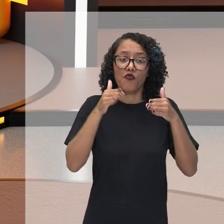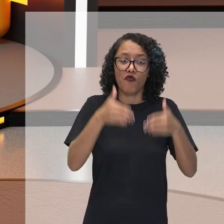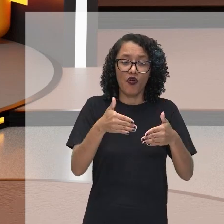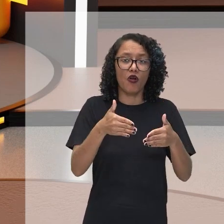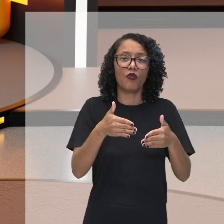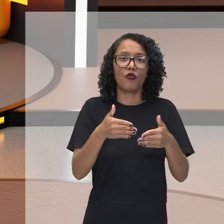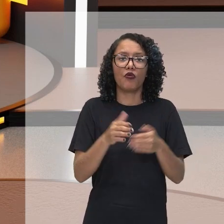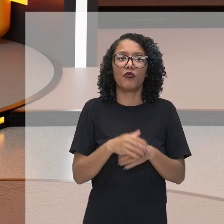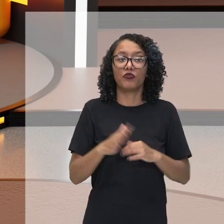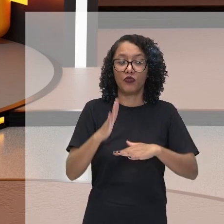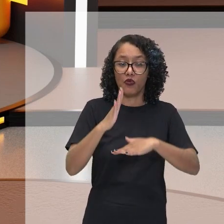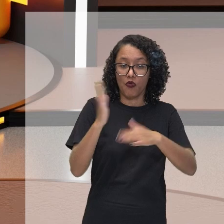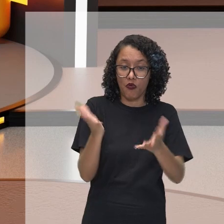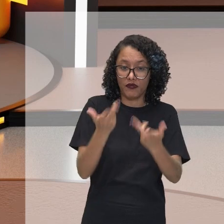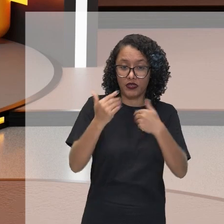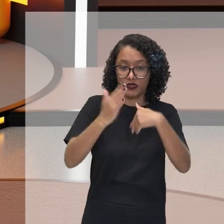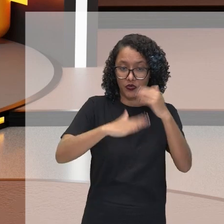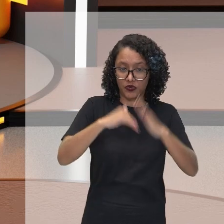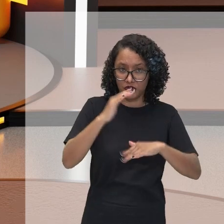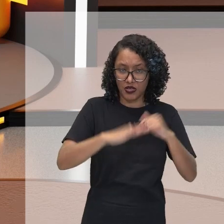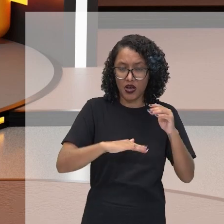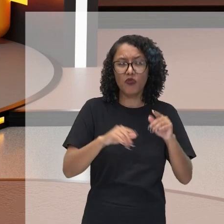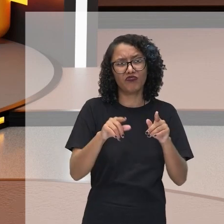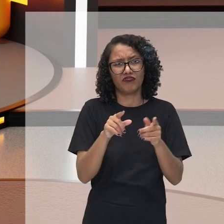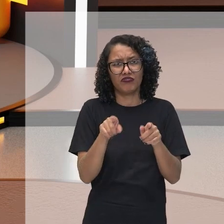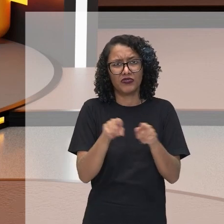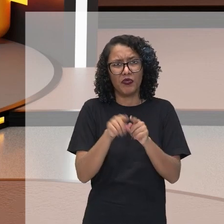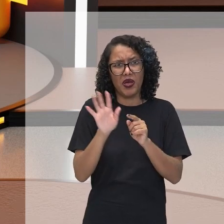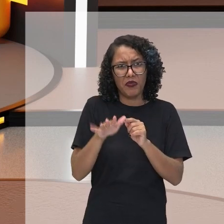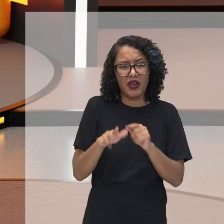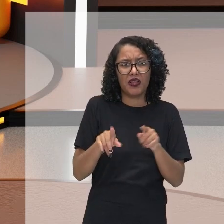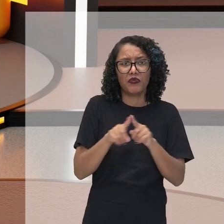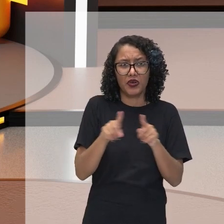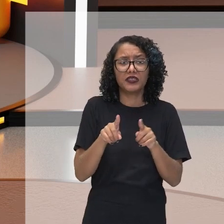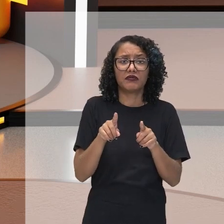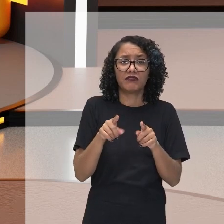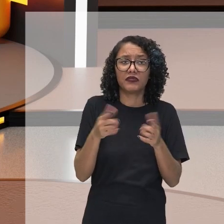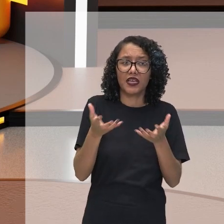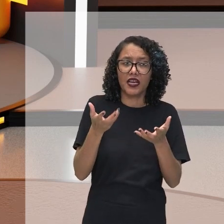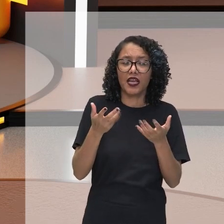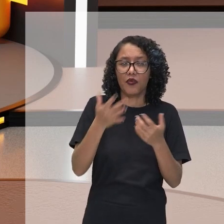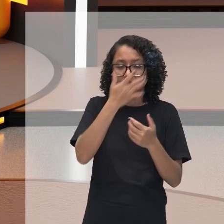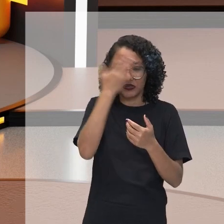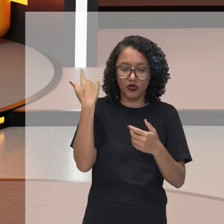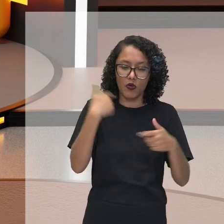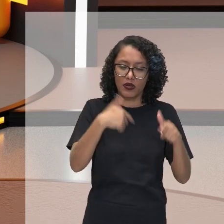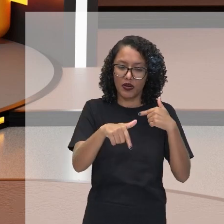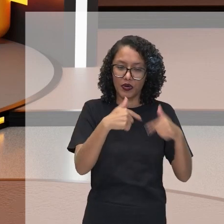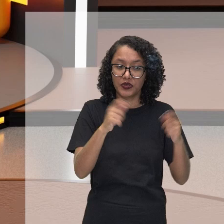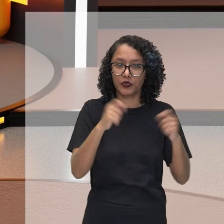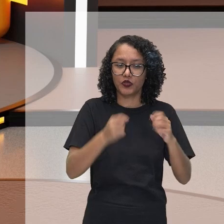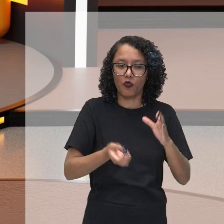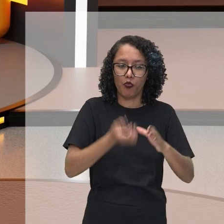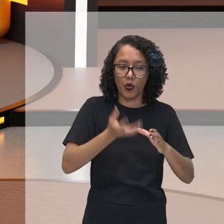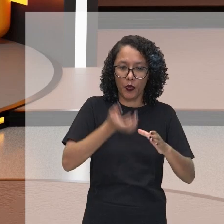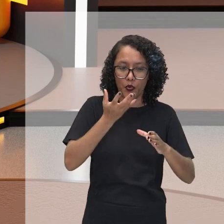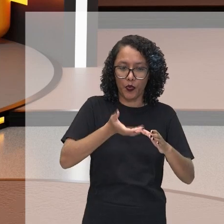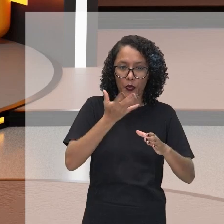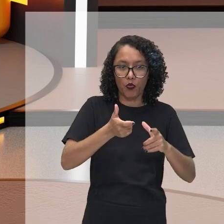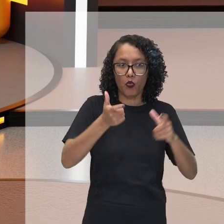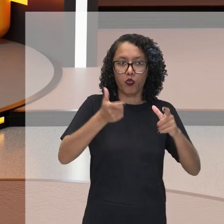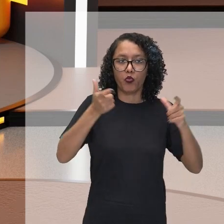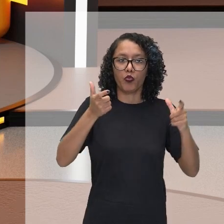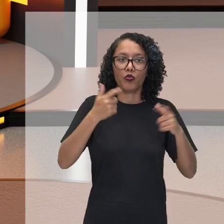né? Ainda que barata ali, porque eles queriam pessoas trabalhando para produzir cada vez mais. E incentiva o quê?